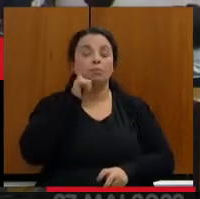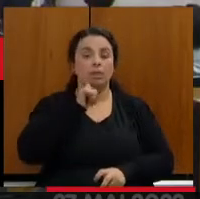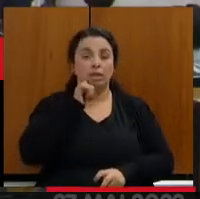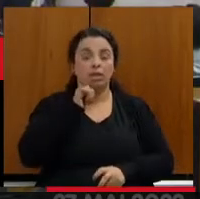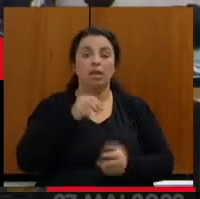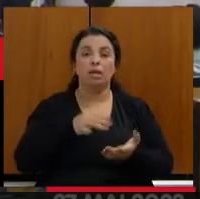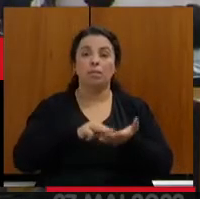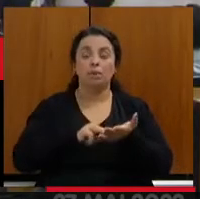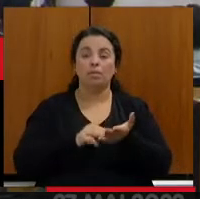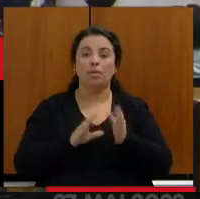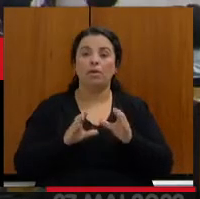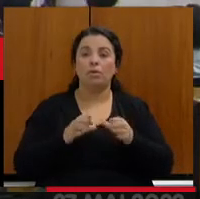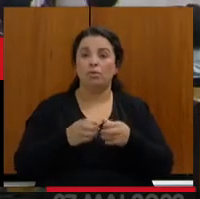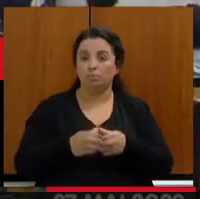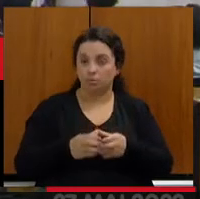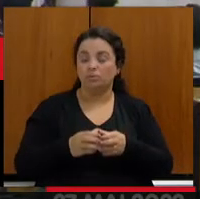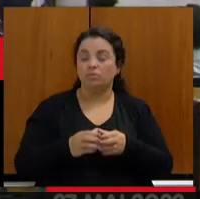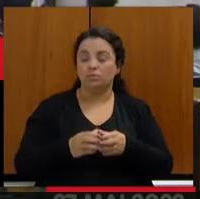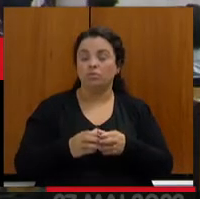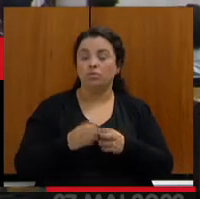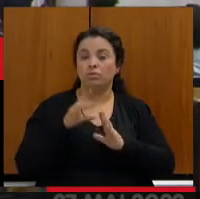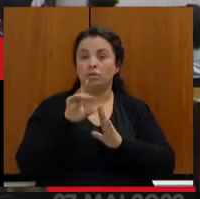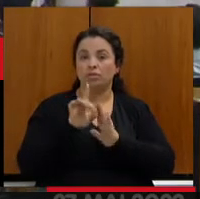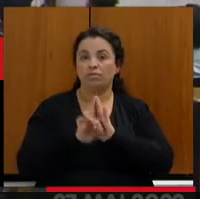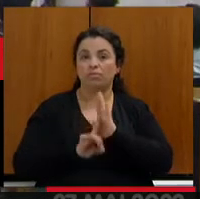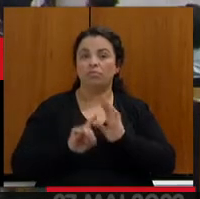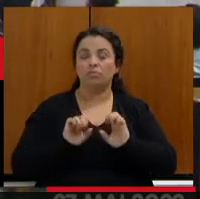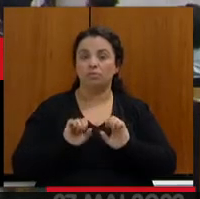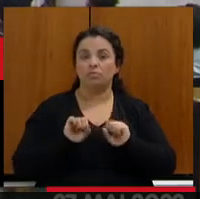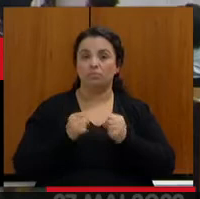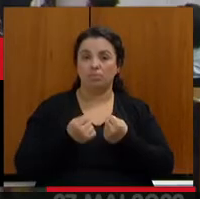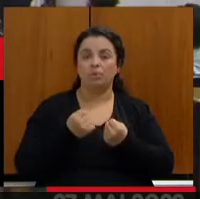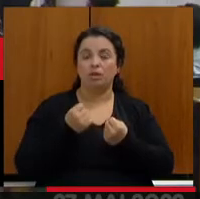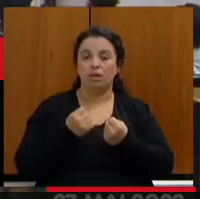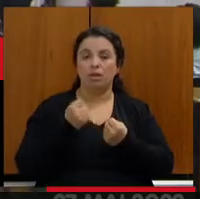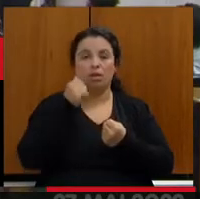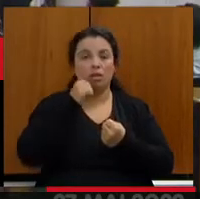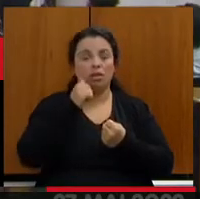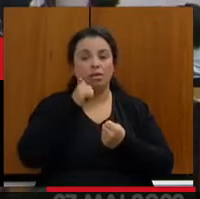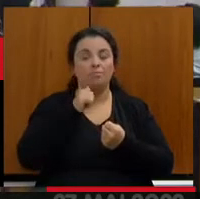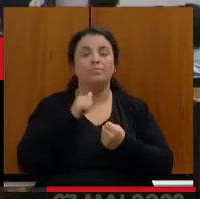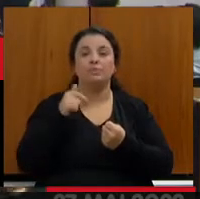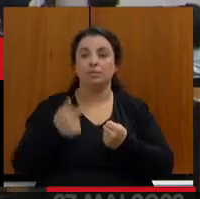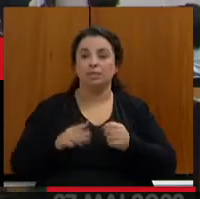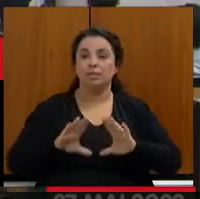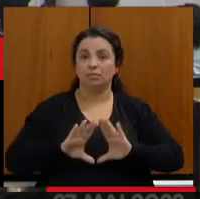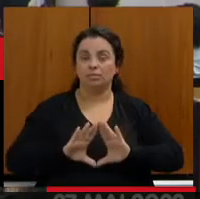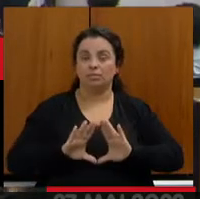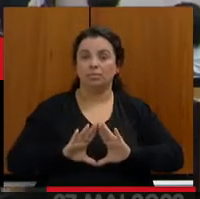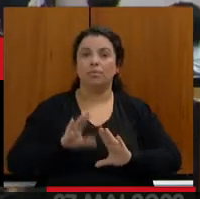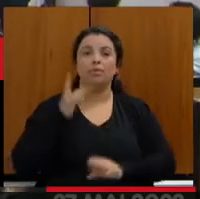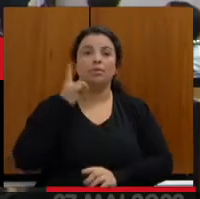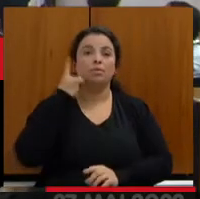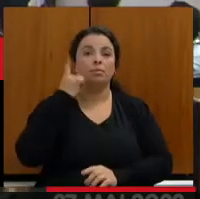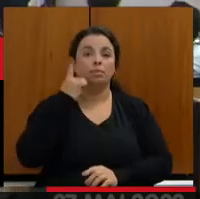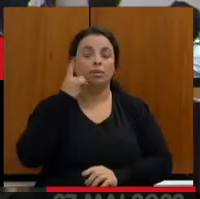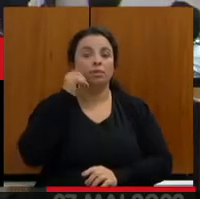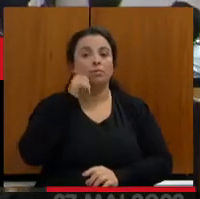dos direitos da mulher da Assembleia Legislativa do Estado de Minas Gerais Deputado A Leninha